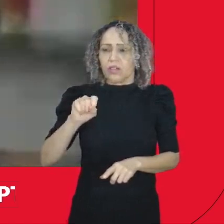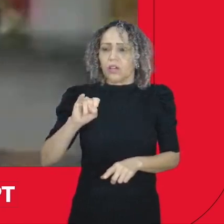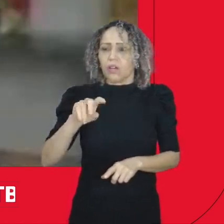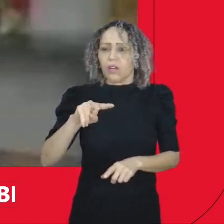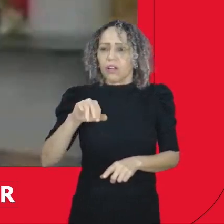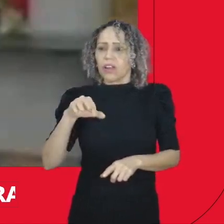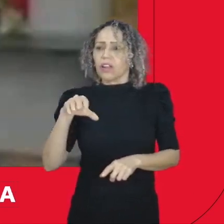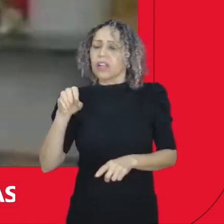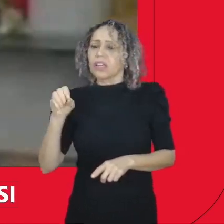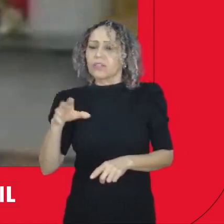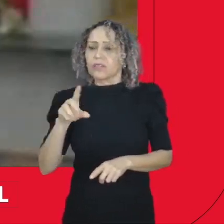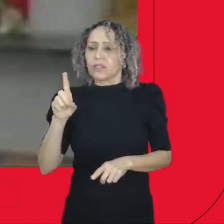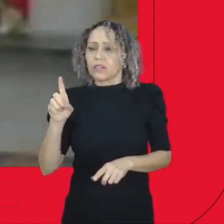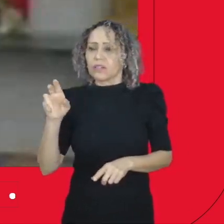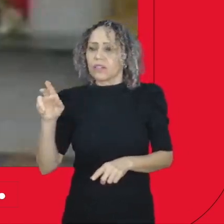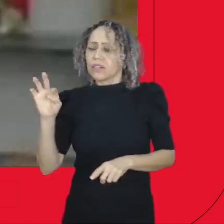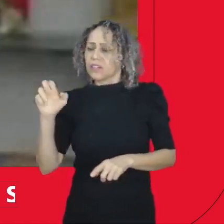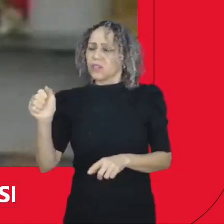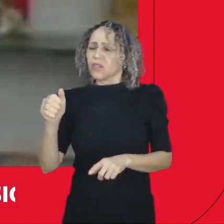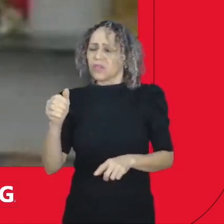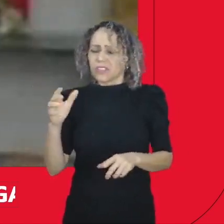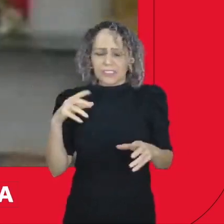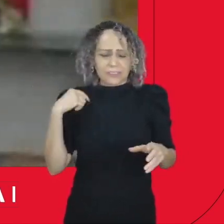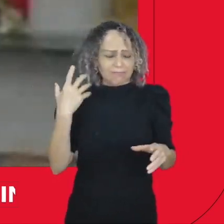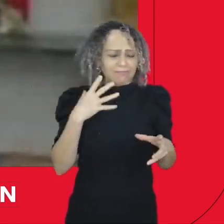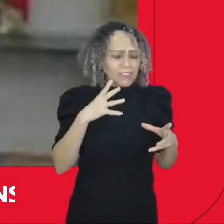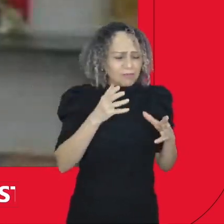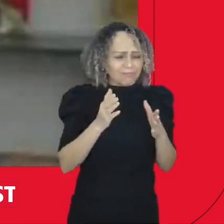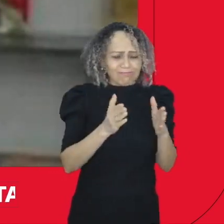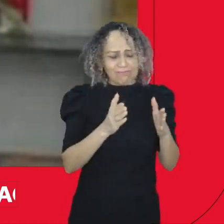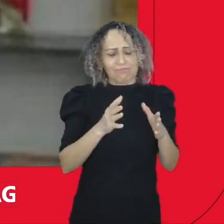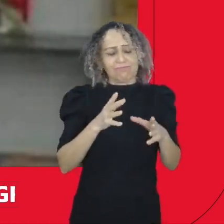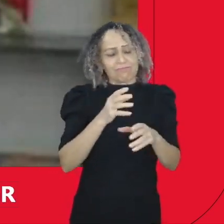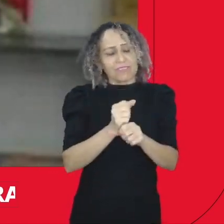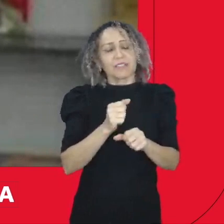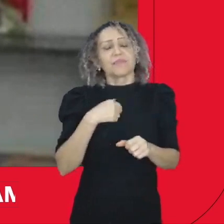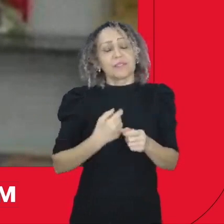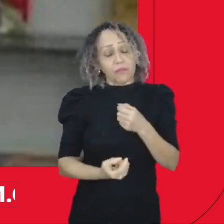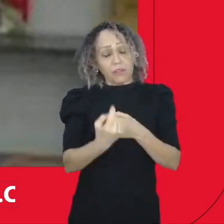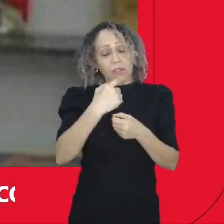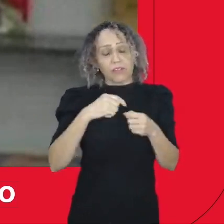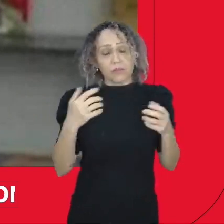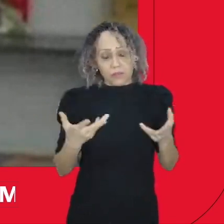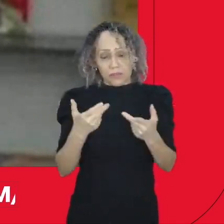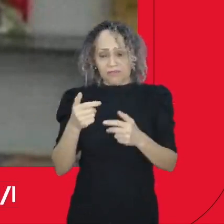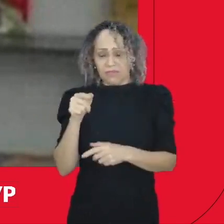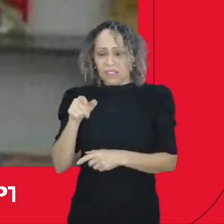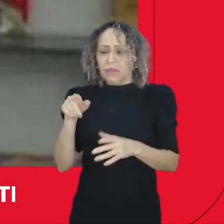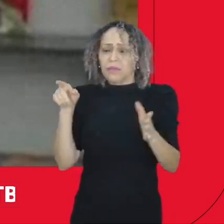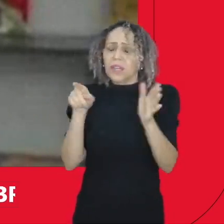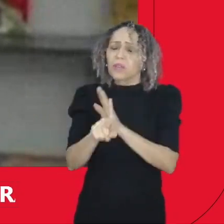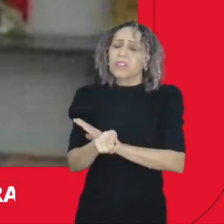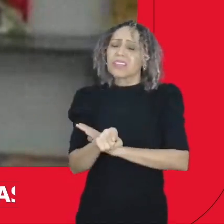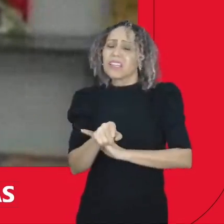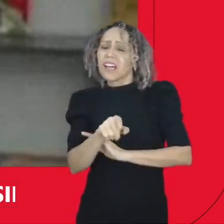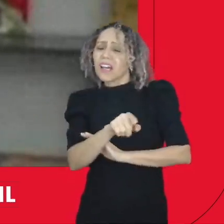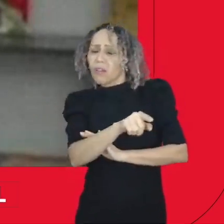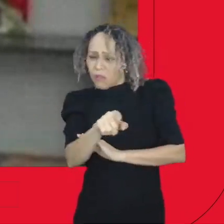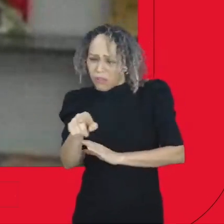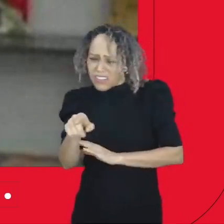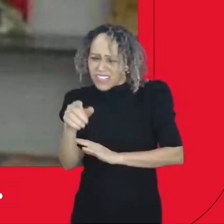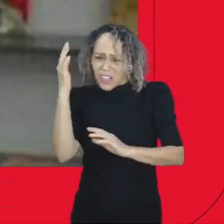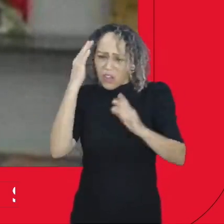muito mobilizados conosco, né? Então eu tenho certeza que nós vamos recuperar um legado que as pessoas até hoje sentem